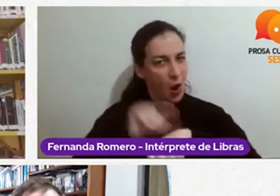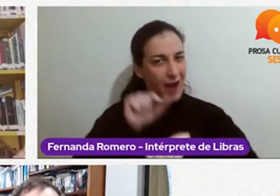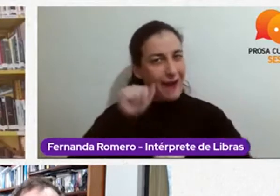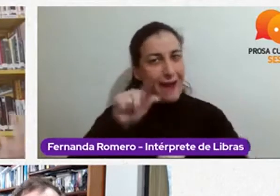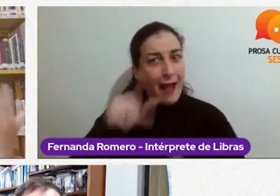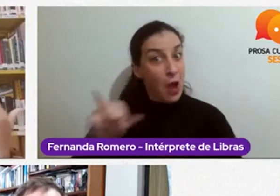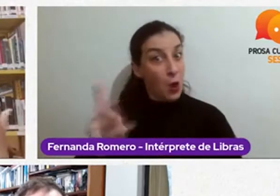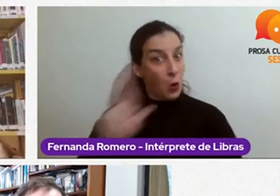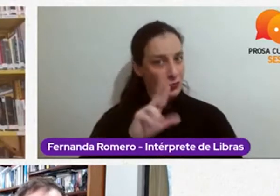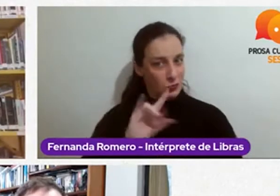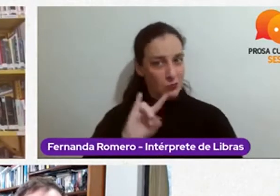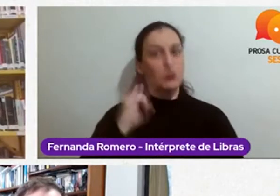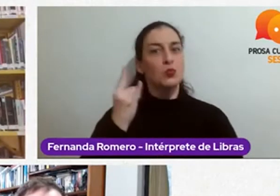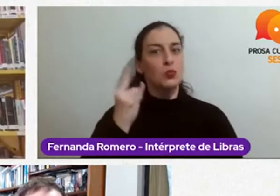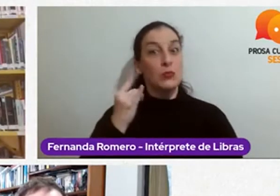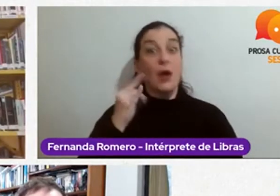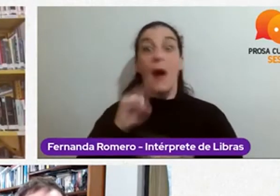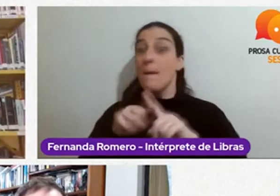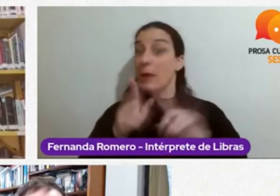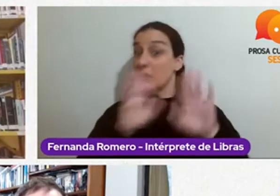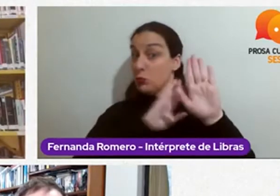um monte de gente que trabalha